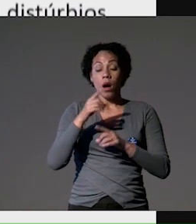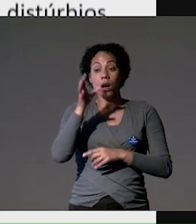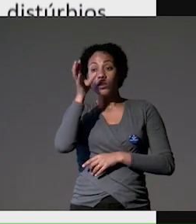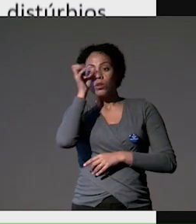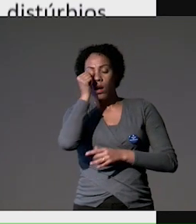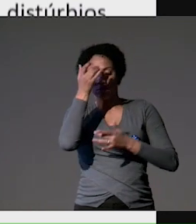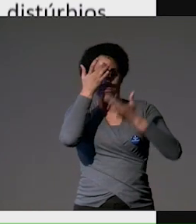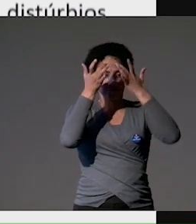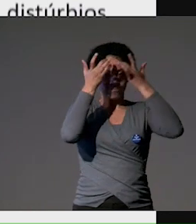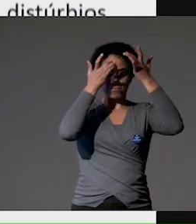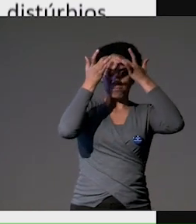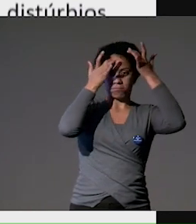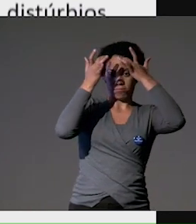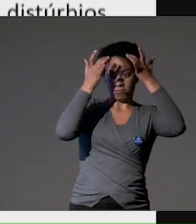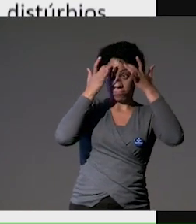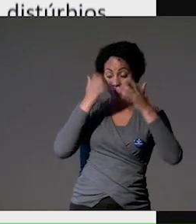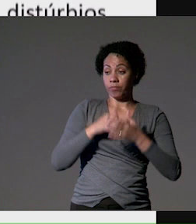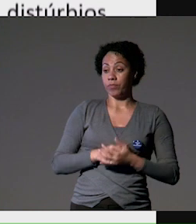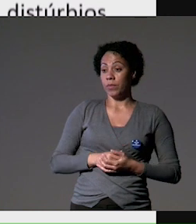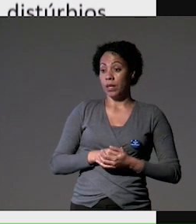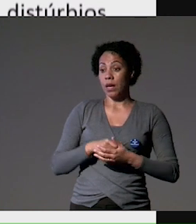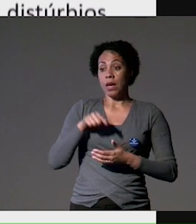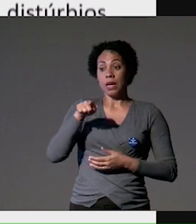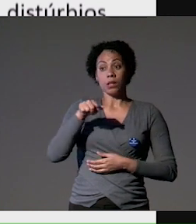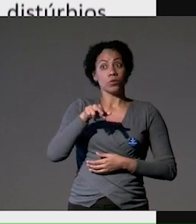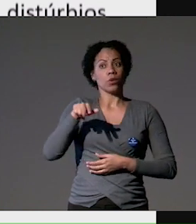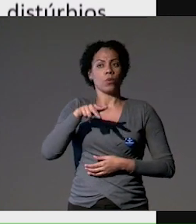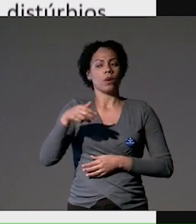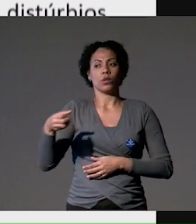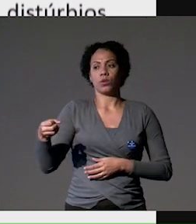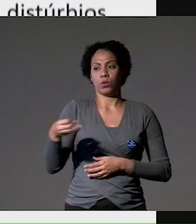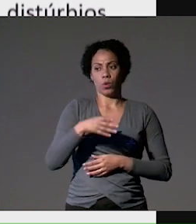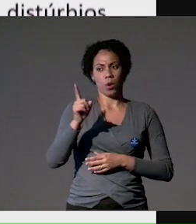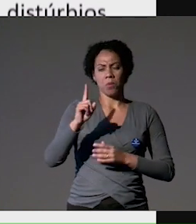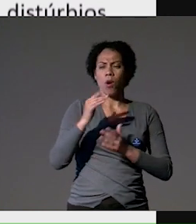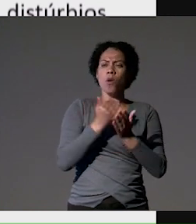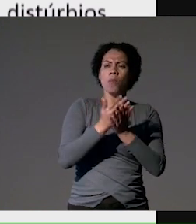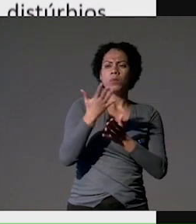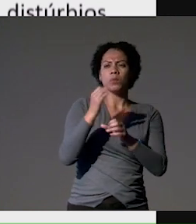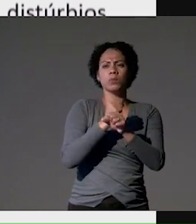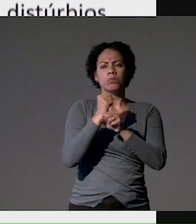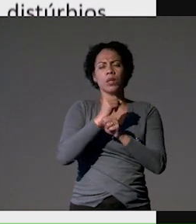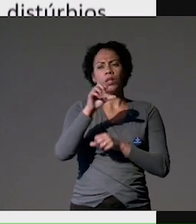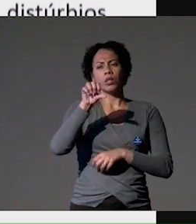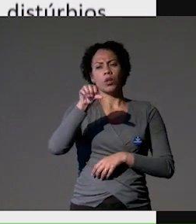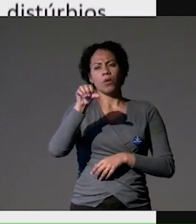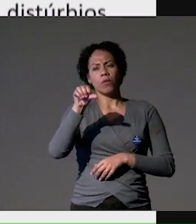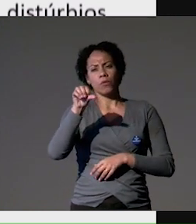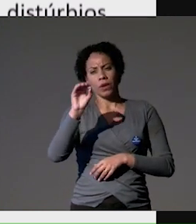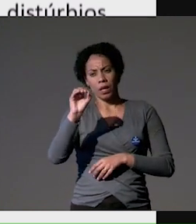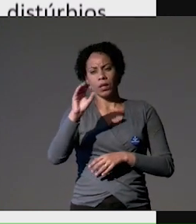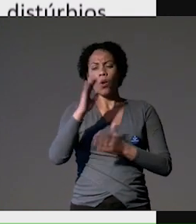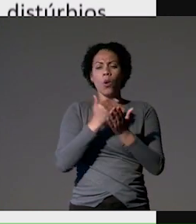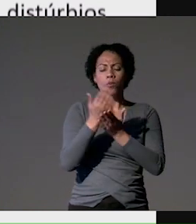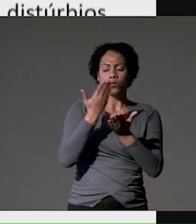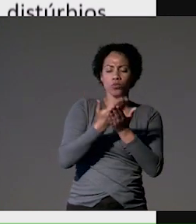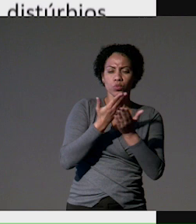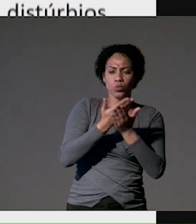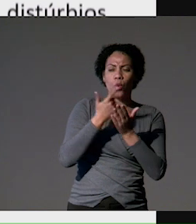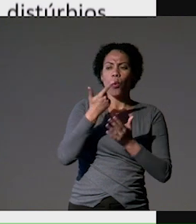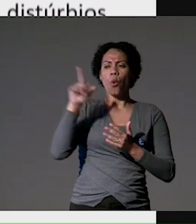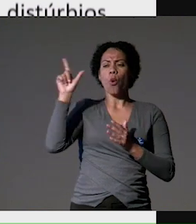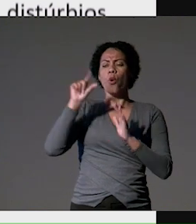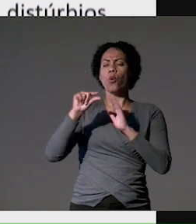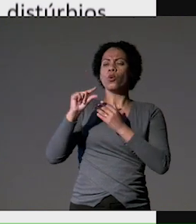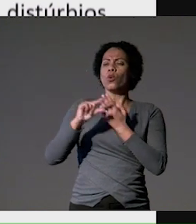memórias. E isso não é uma coisa nova. Assim, desde a década de 90, começaram a aparecer estudos em que os autores